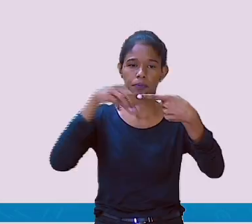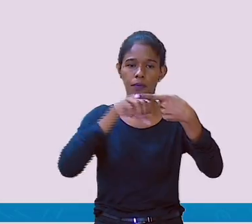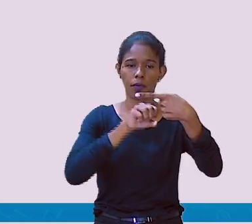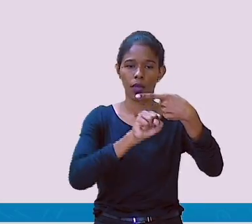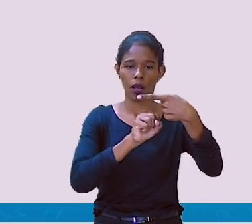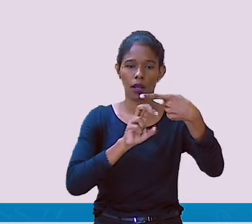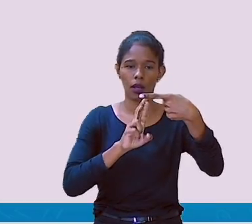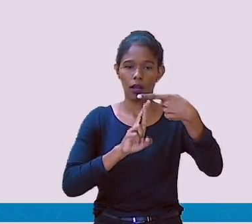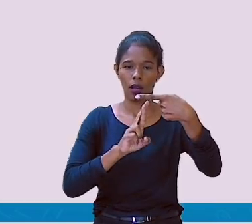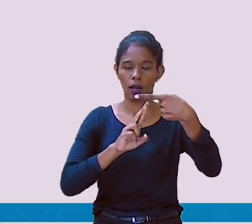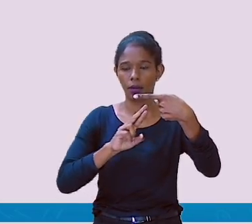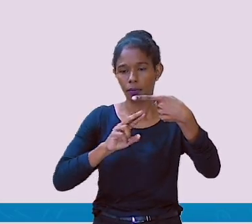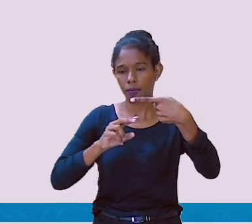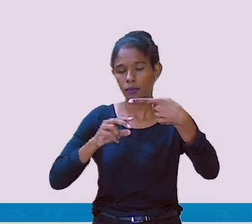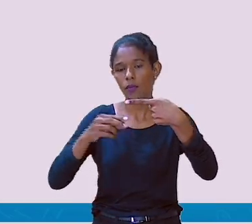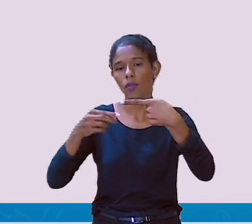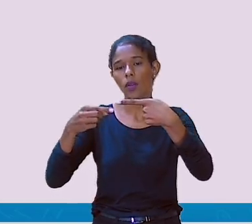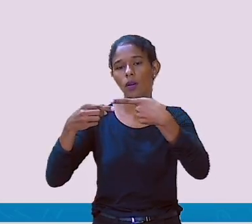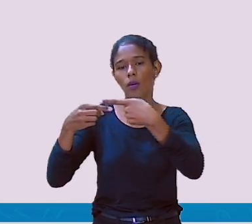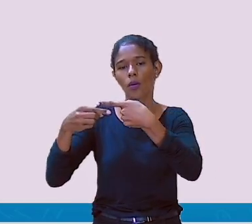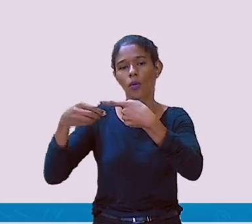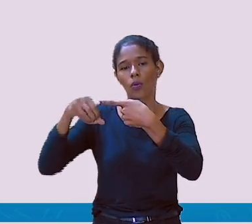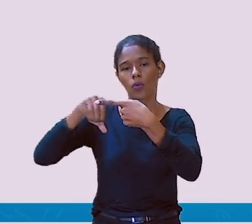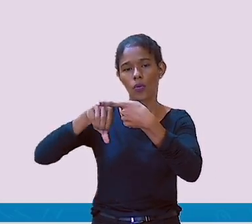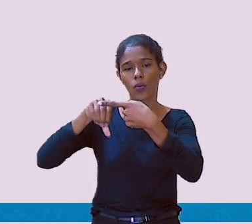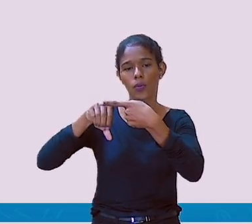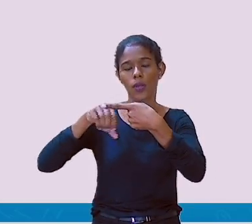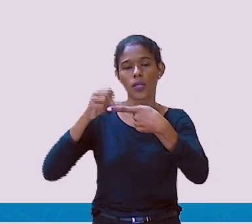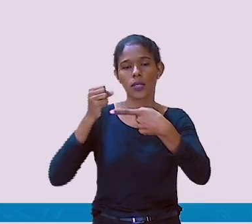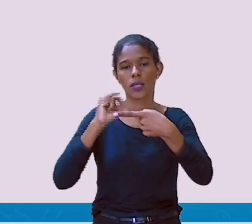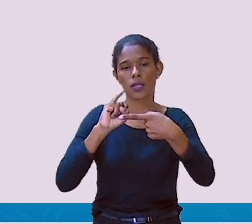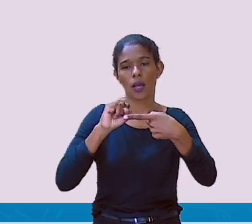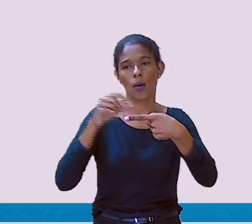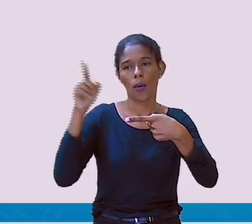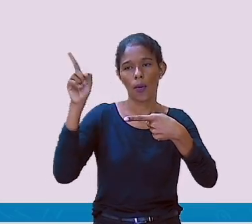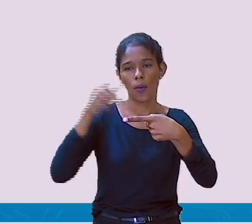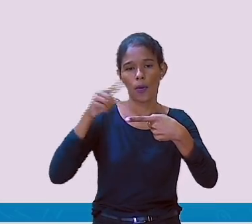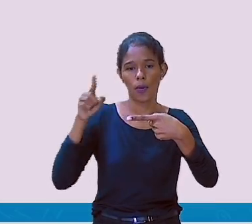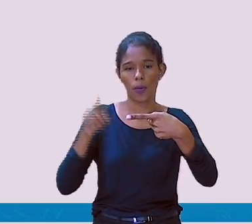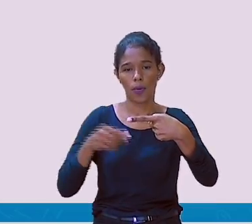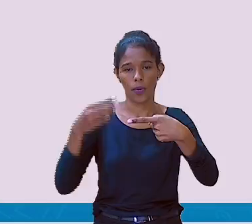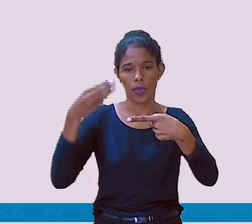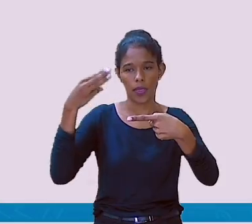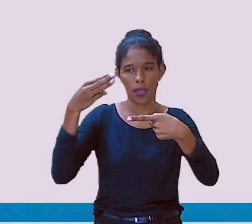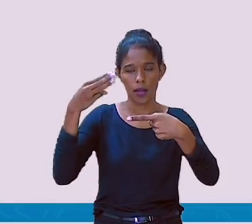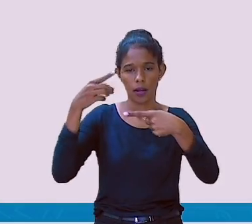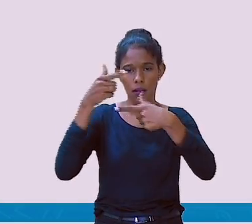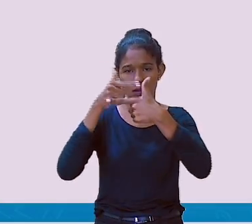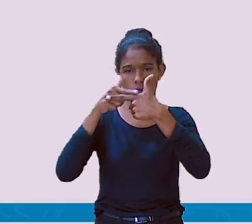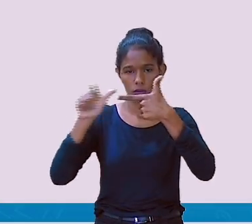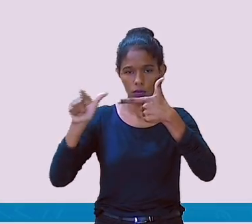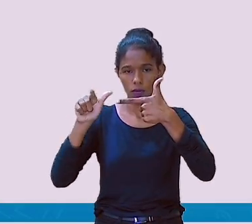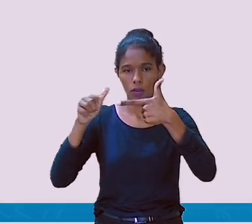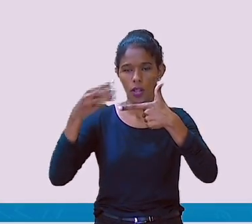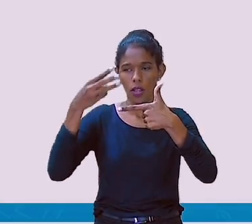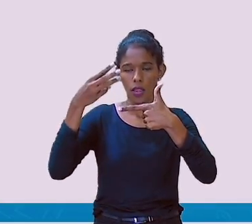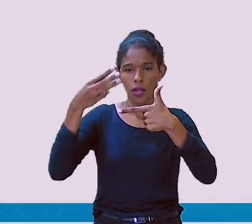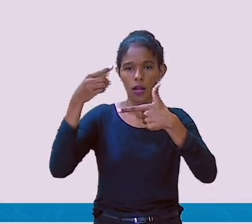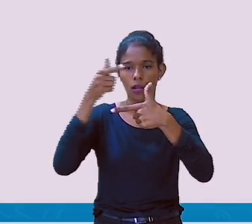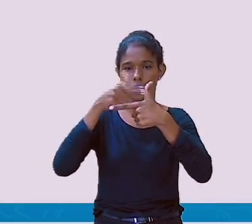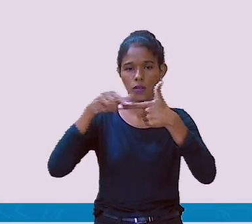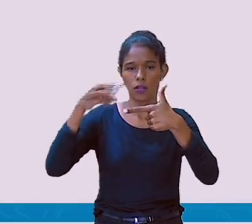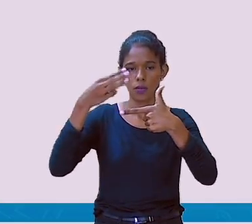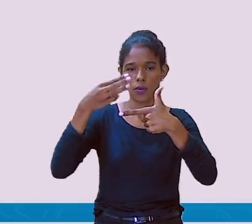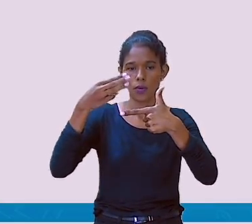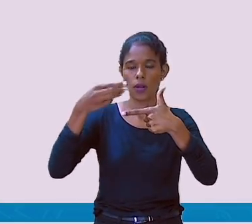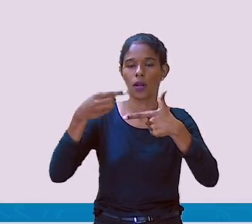é 9. Se eu simplificar a minha fração por 3, 3 dividido por 3, eu